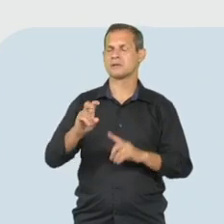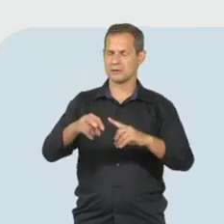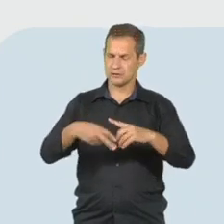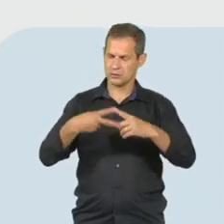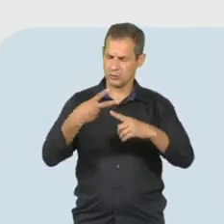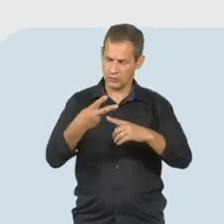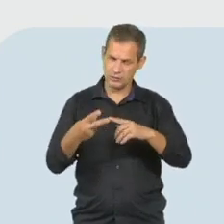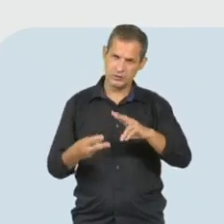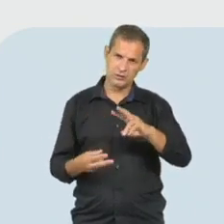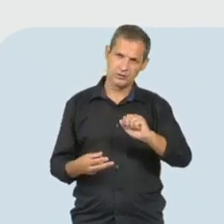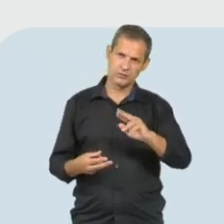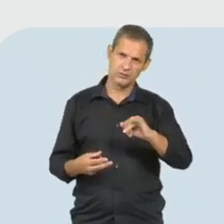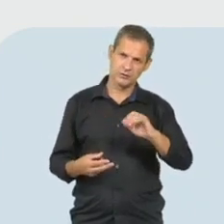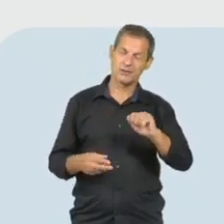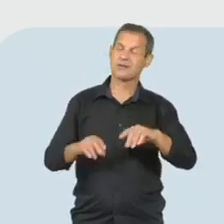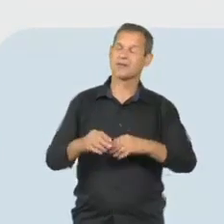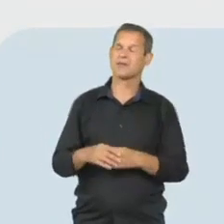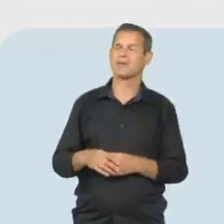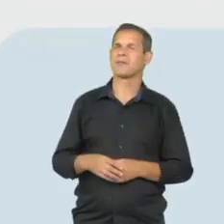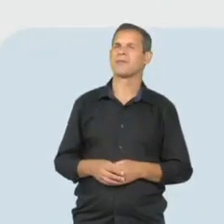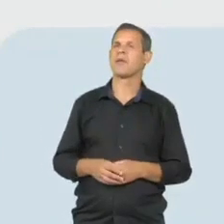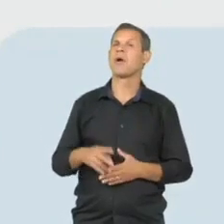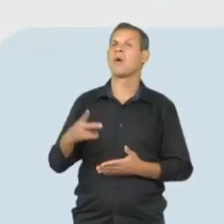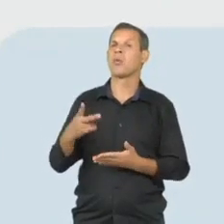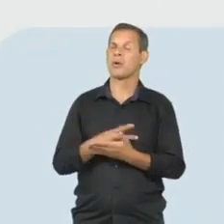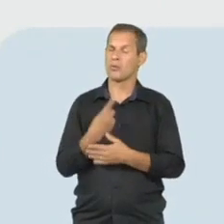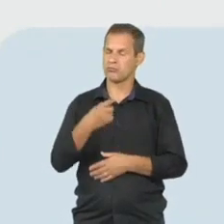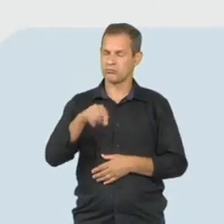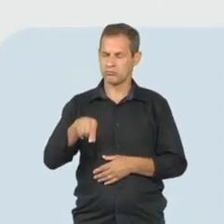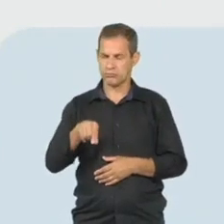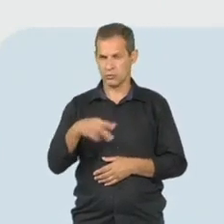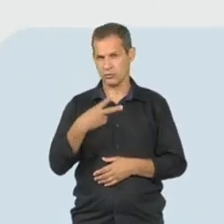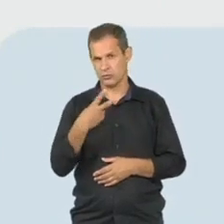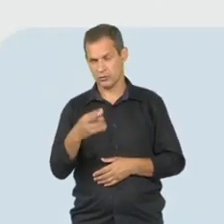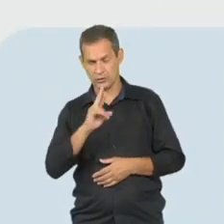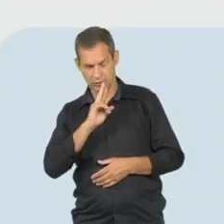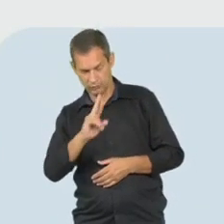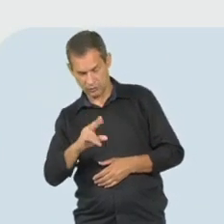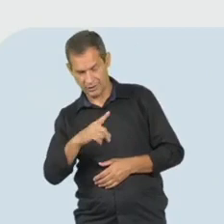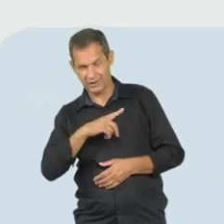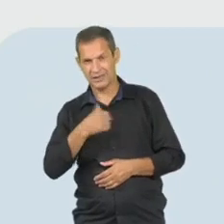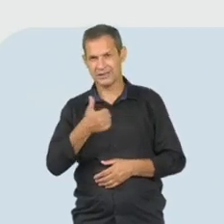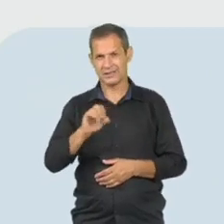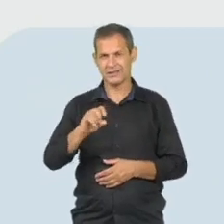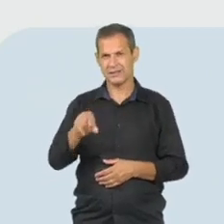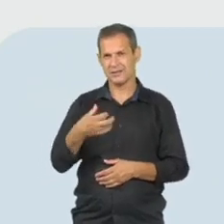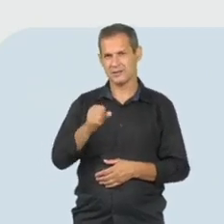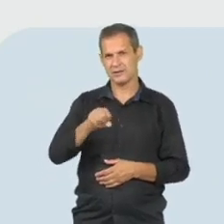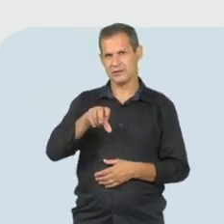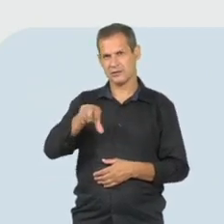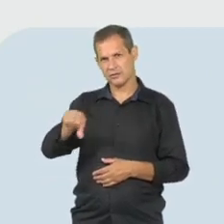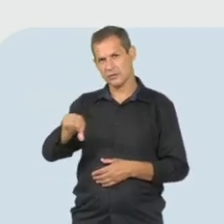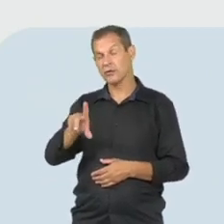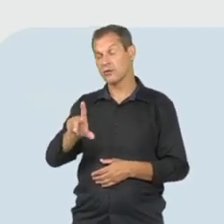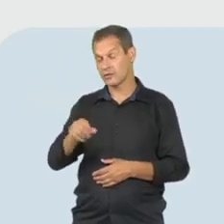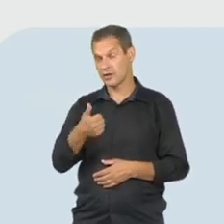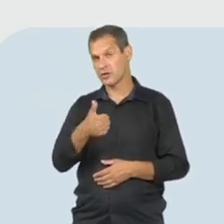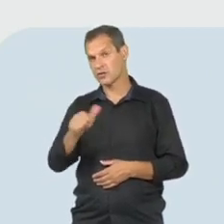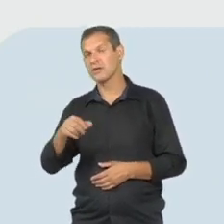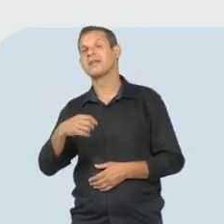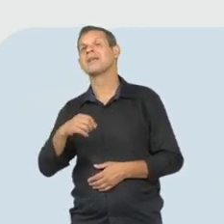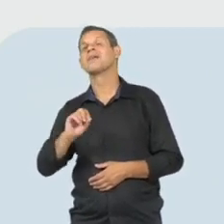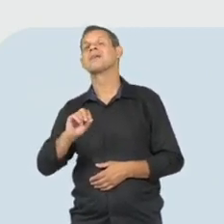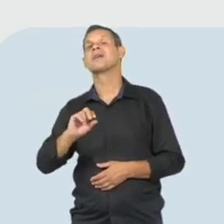4. O erro, ele falou que é 1,2, então eu tenho aqui a resolução, vai dar 10,89, ou seja, 11. O que é